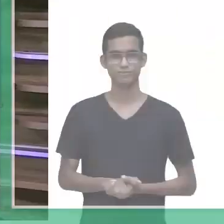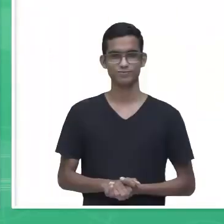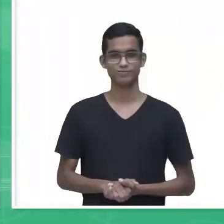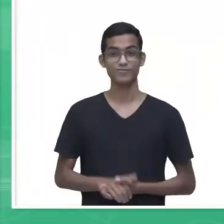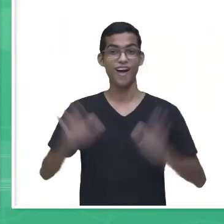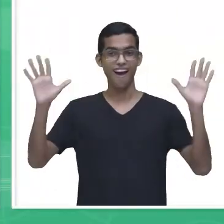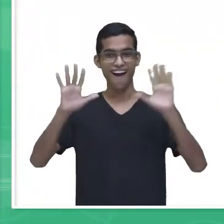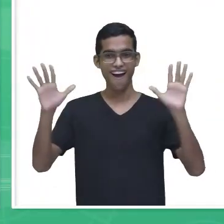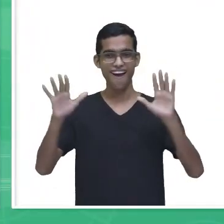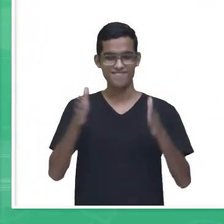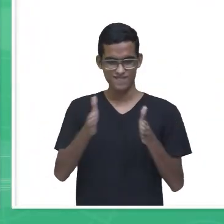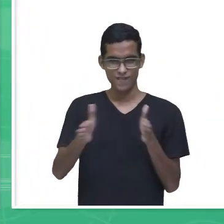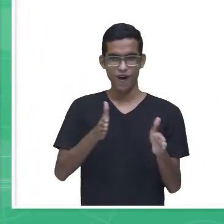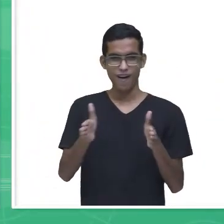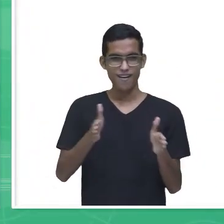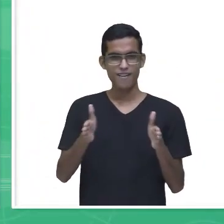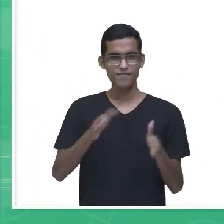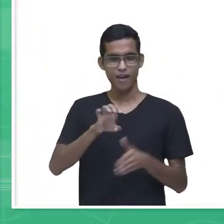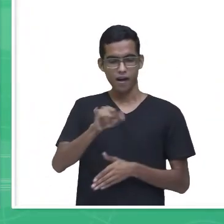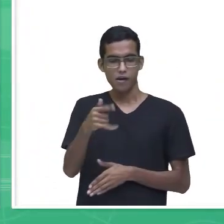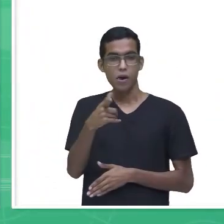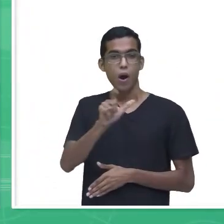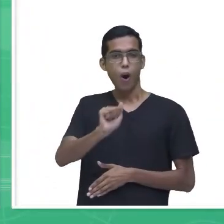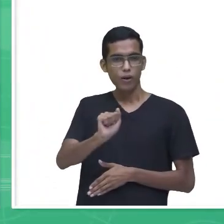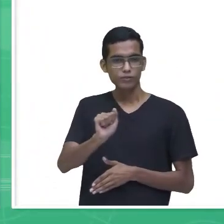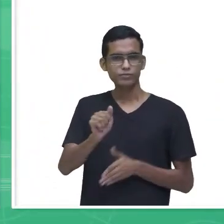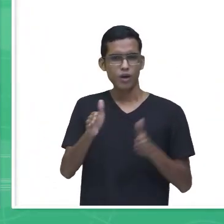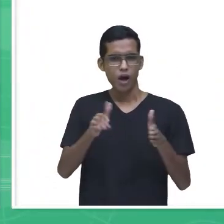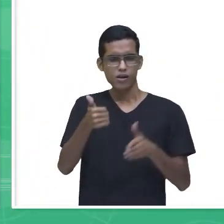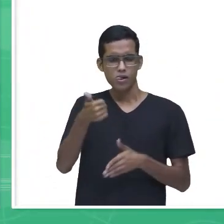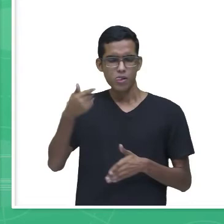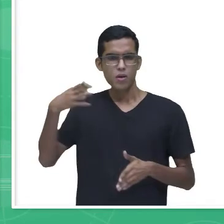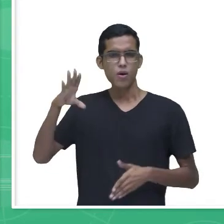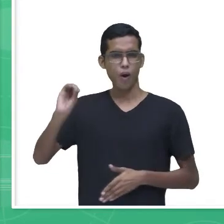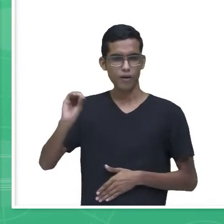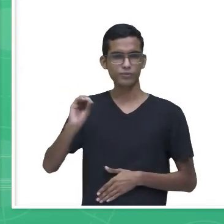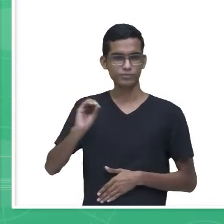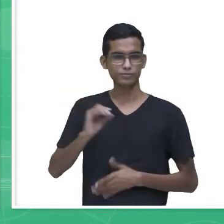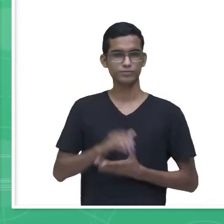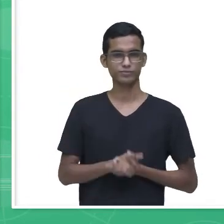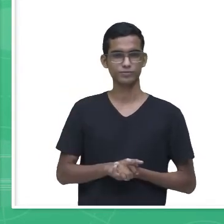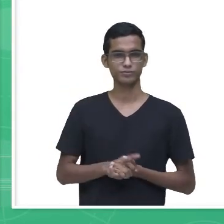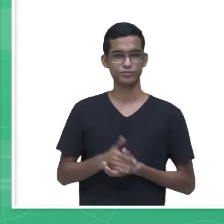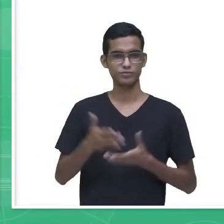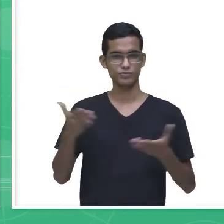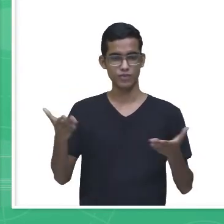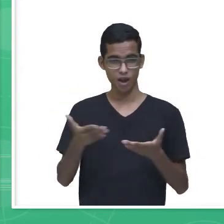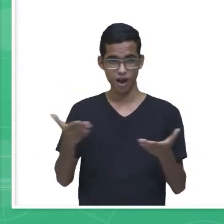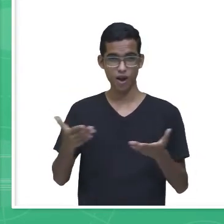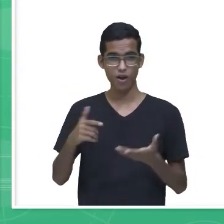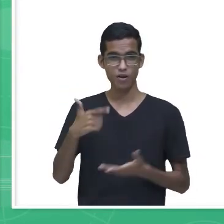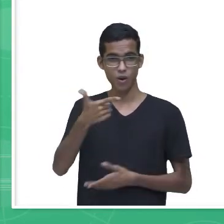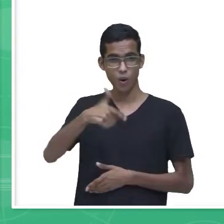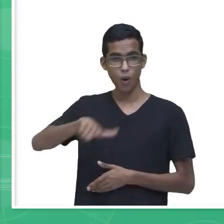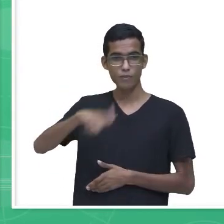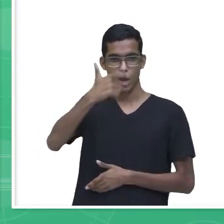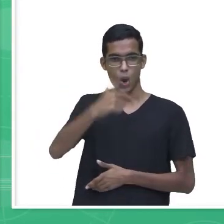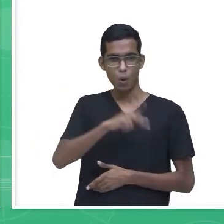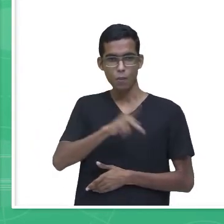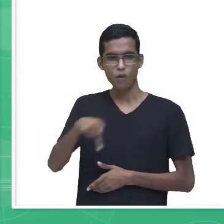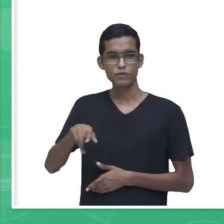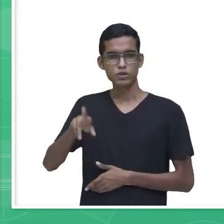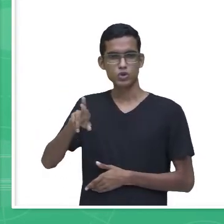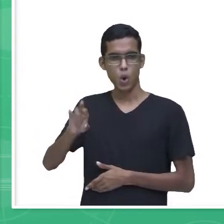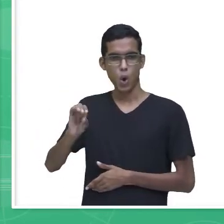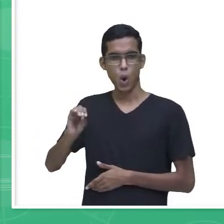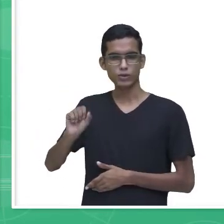Olá, EJA, Ensino Médio, 11ª etapa. Muito bem, estamos aqui mais uma vez com vocês. Sou o professor Rosângelo